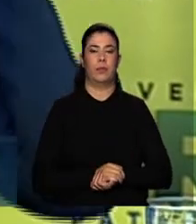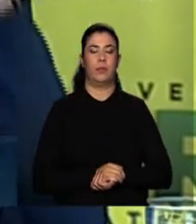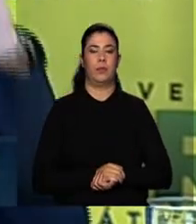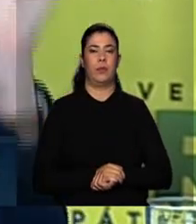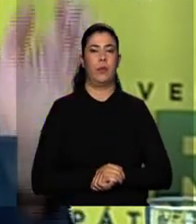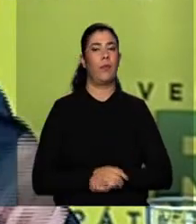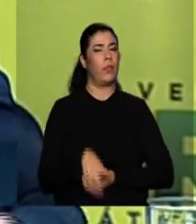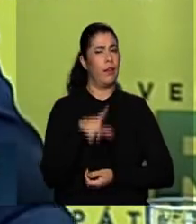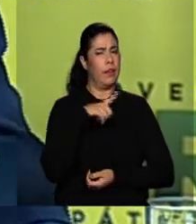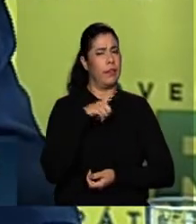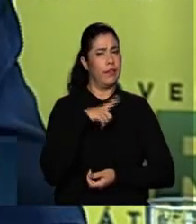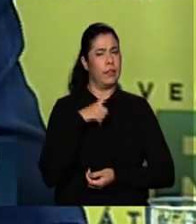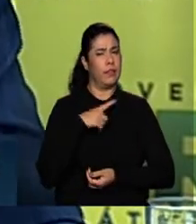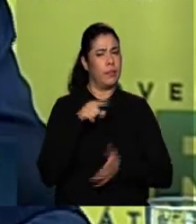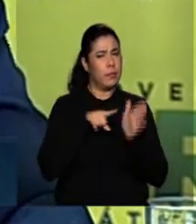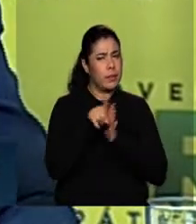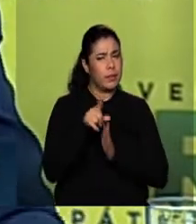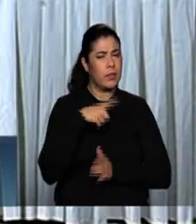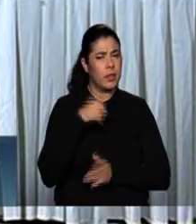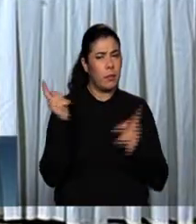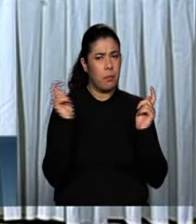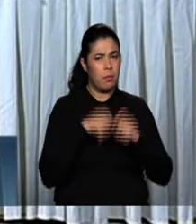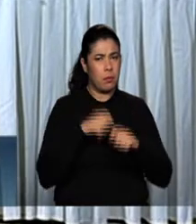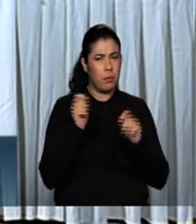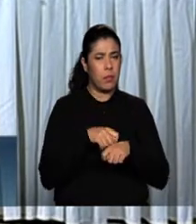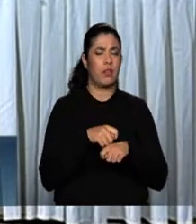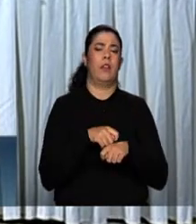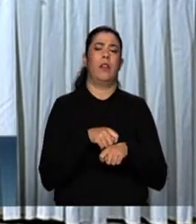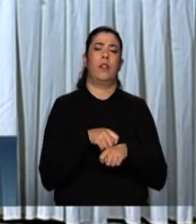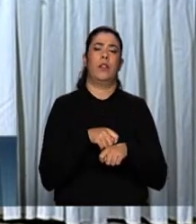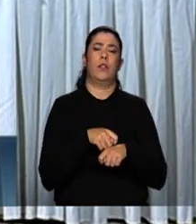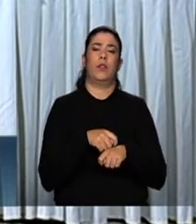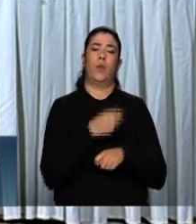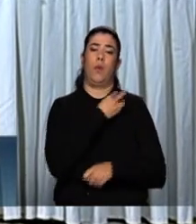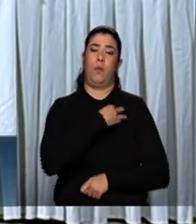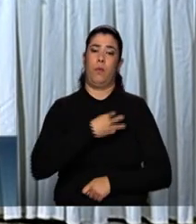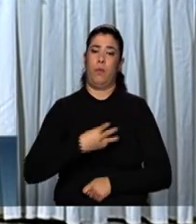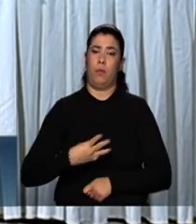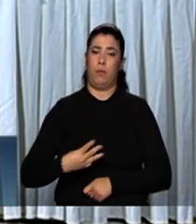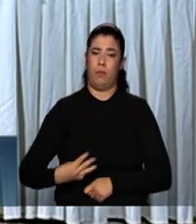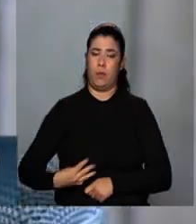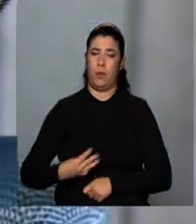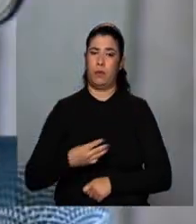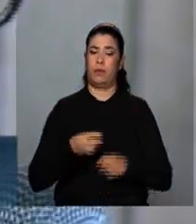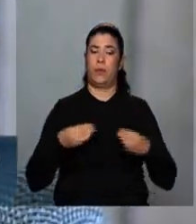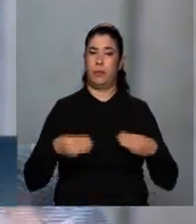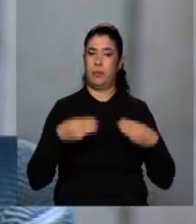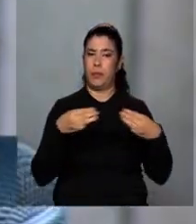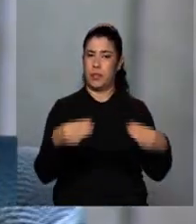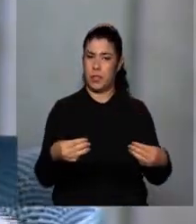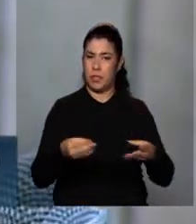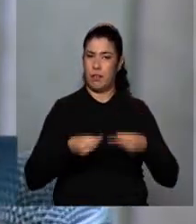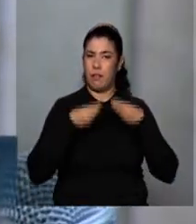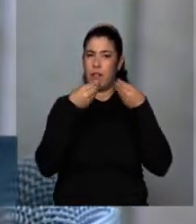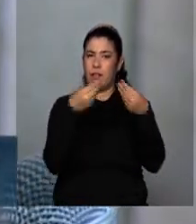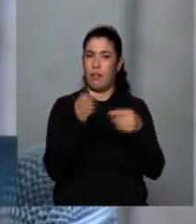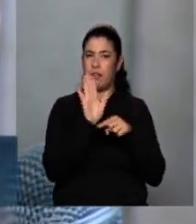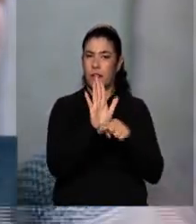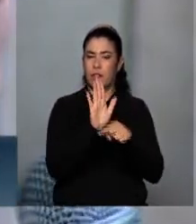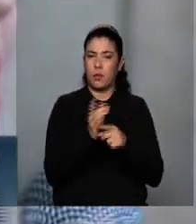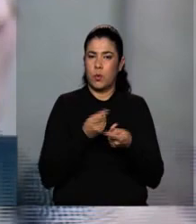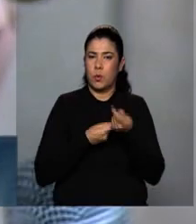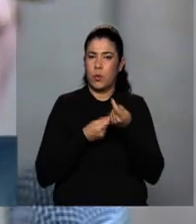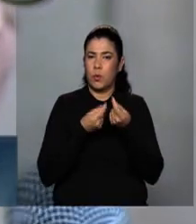A possibilidade de aplicar, do Ministério repassar recursos para esses municípios que não passarem nessa visita, no caso,